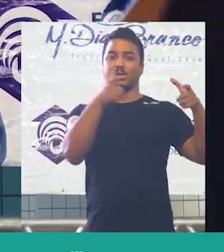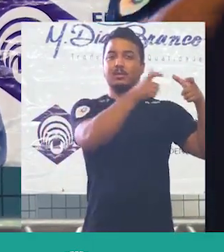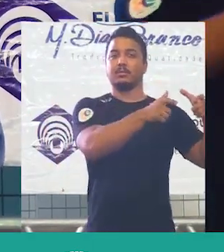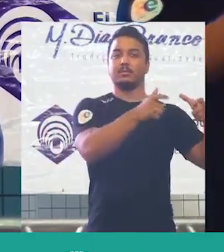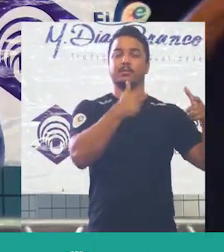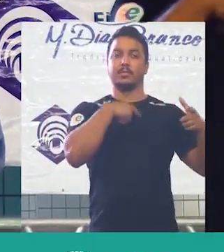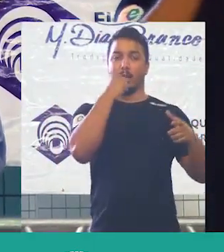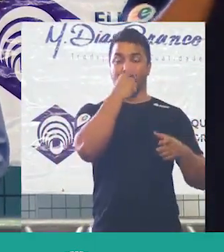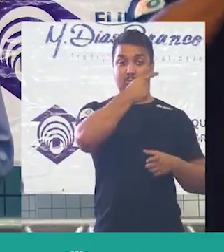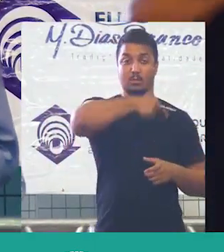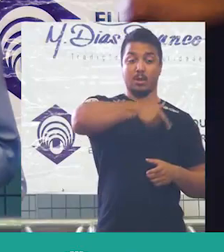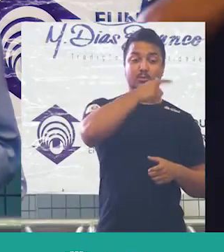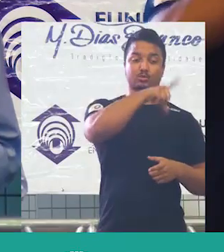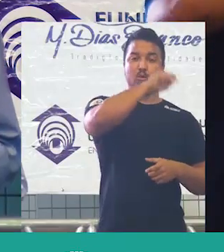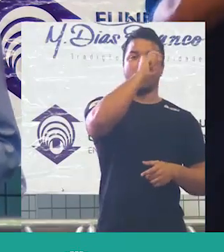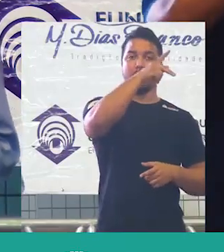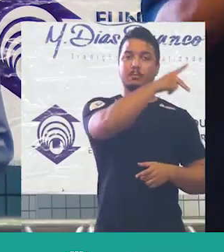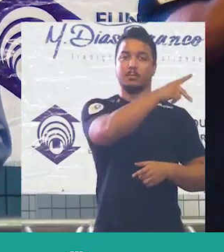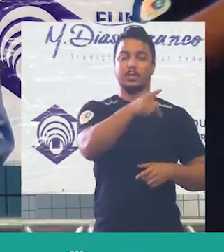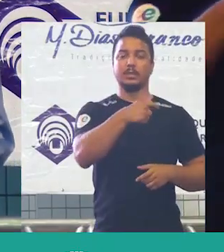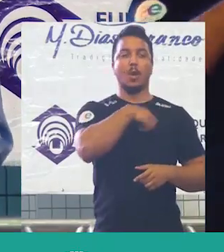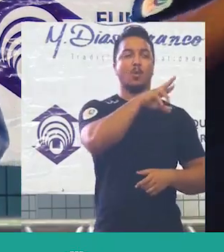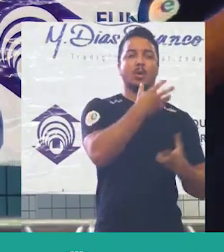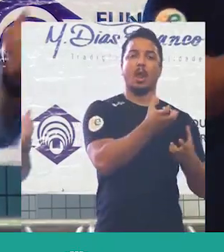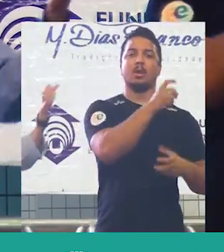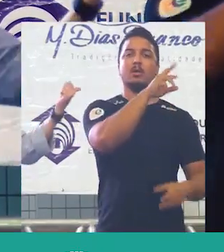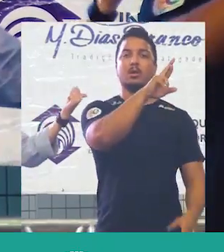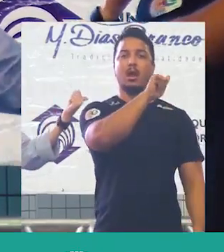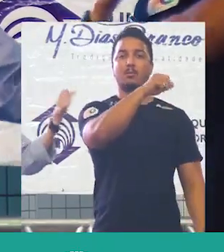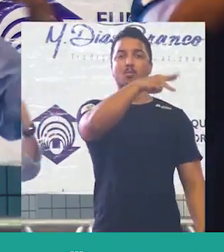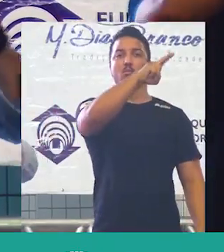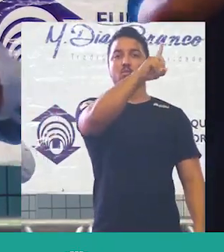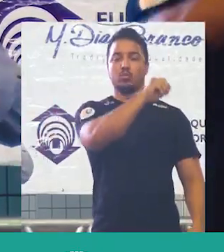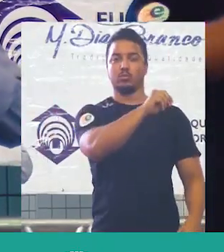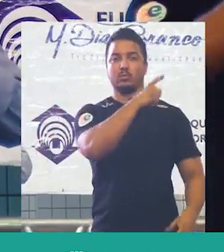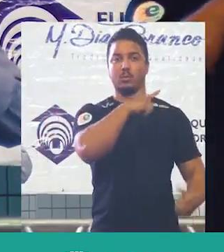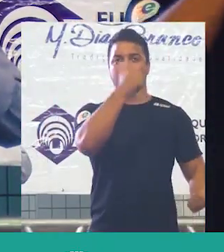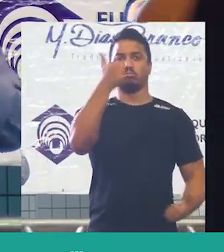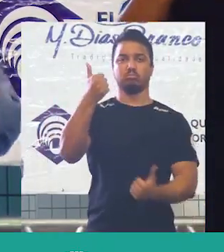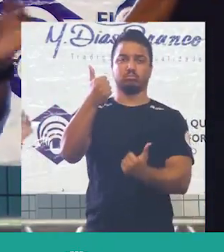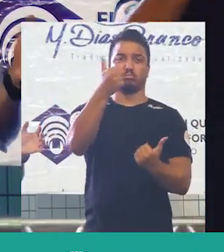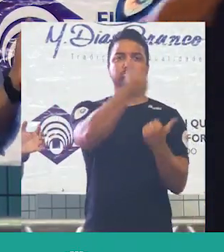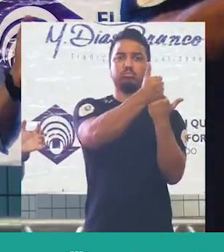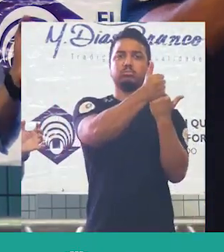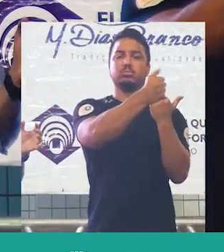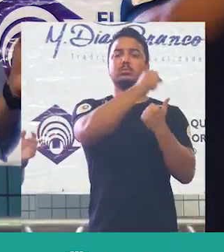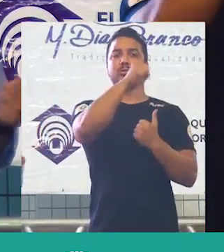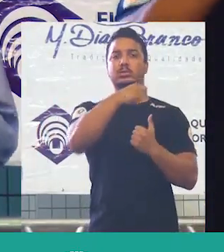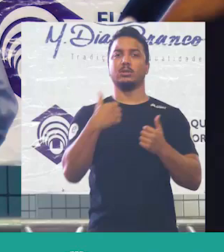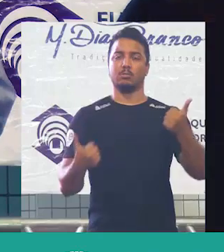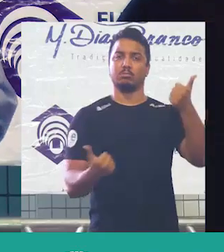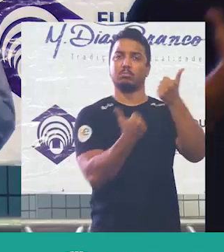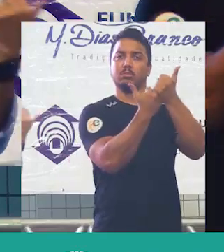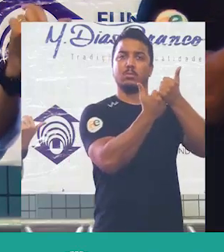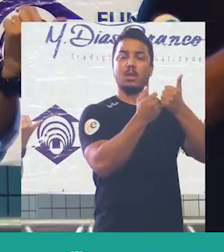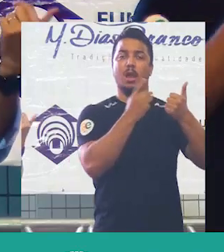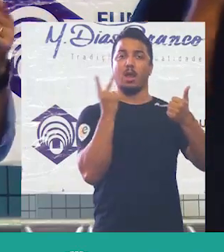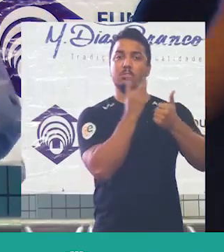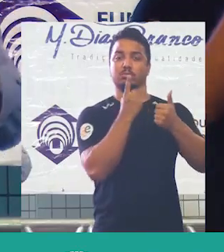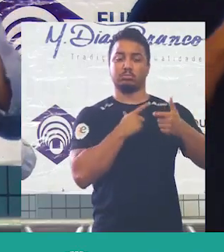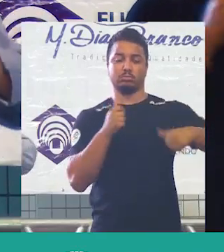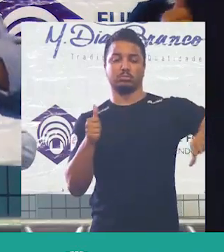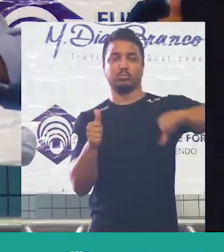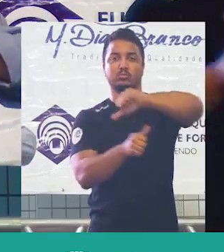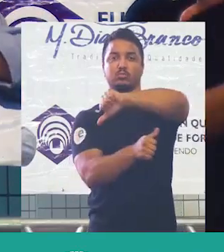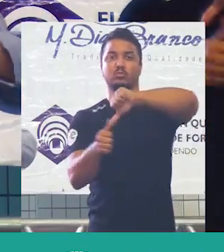indicava: o presidente vai ser o Raimundo. Ele apoiava, e com isso, eu e ele